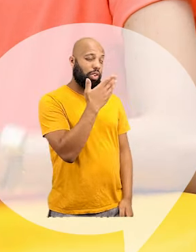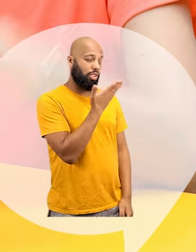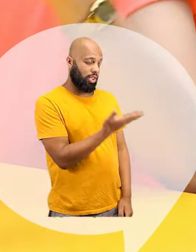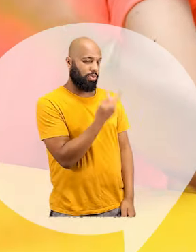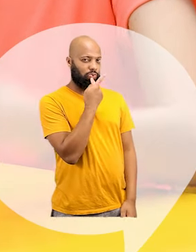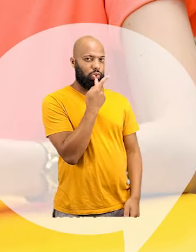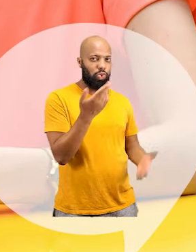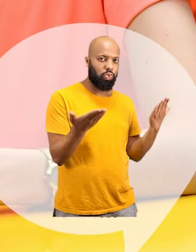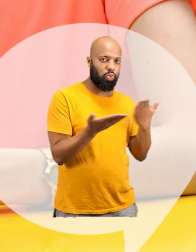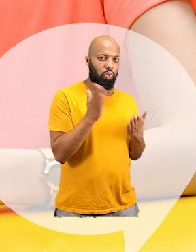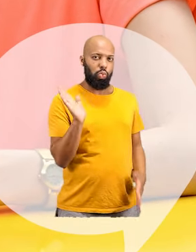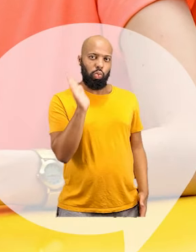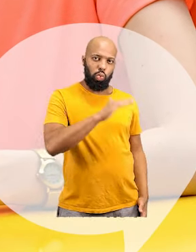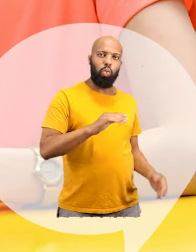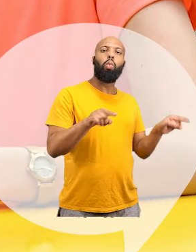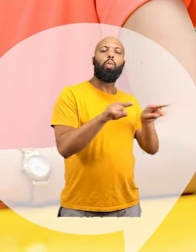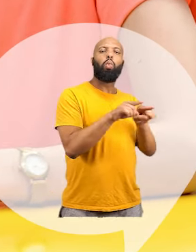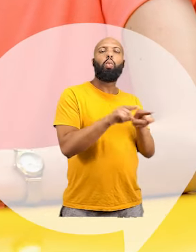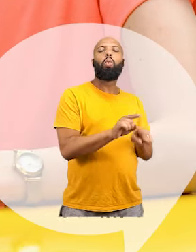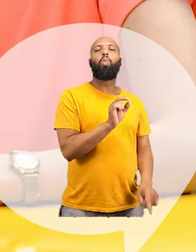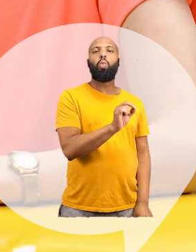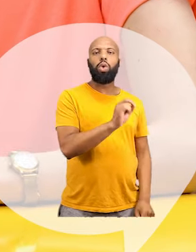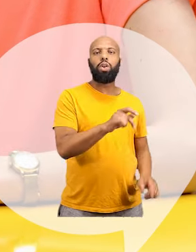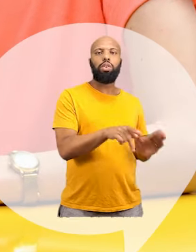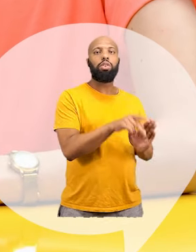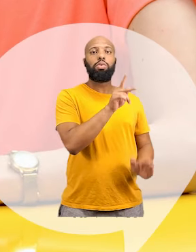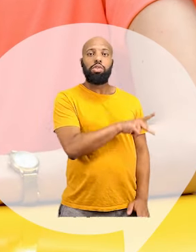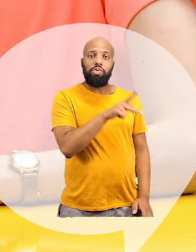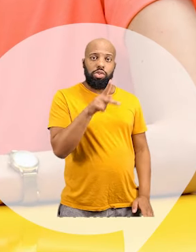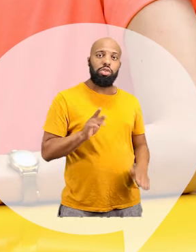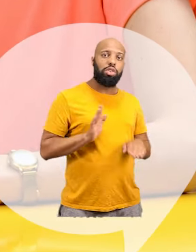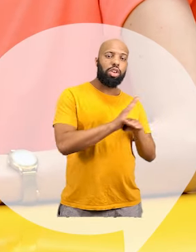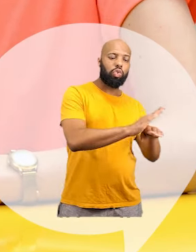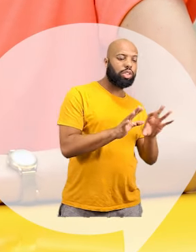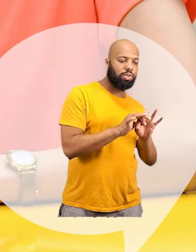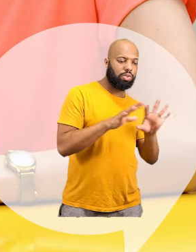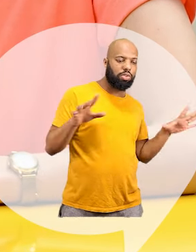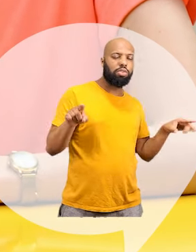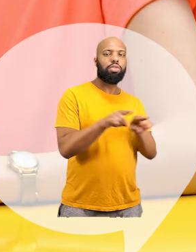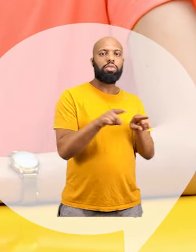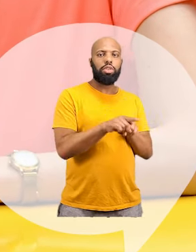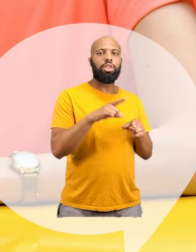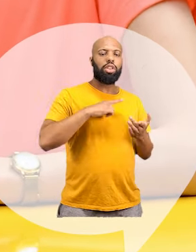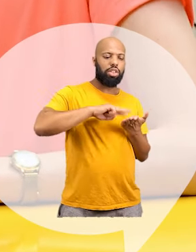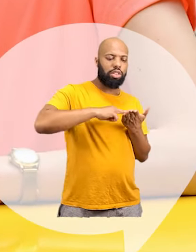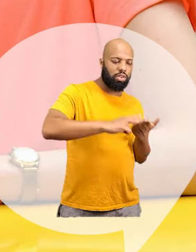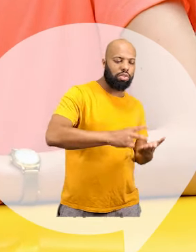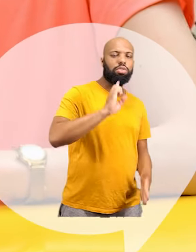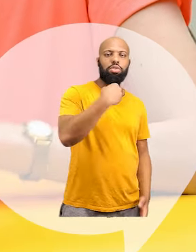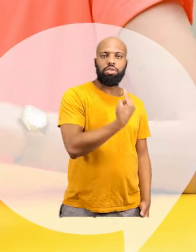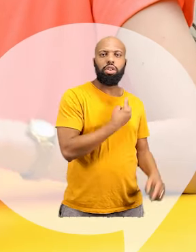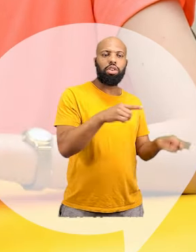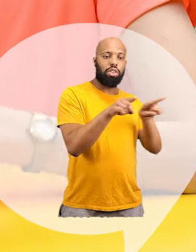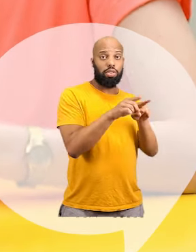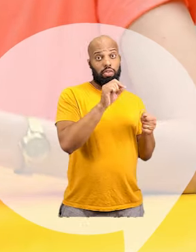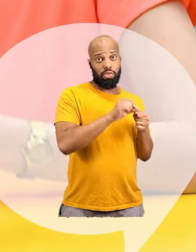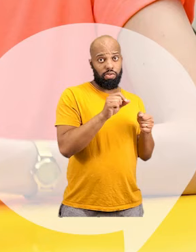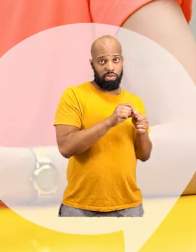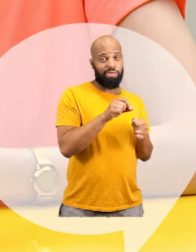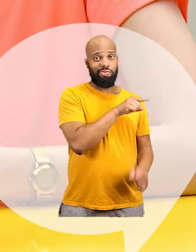ponto que você se trouxeram ali do professor que ajuda a libertar e das traduções que a gente faz